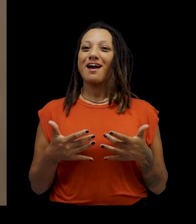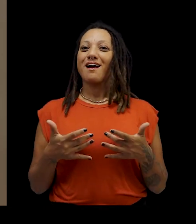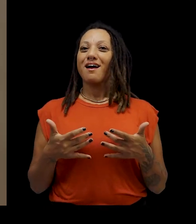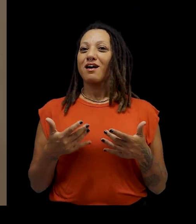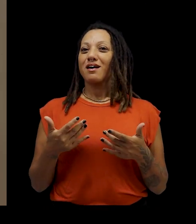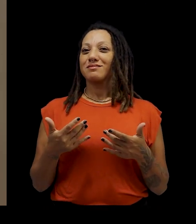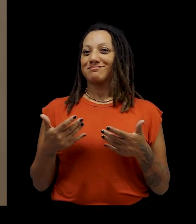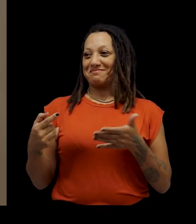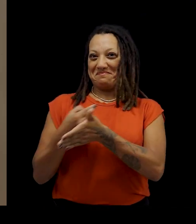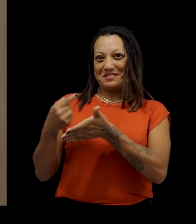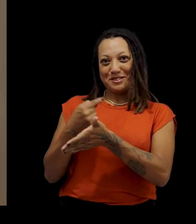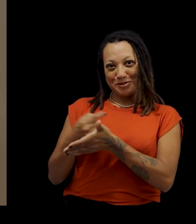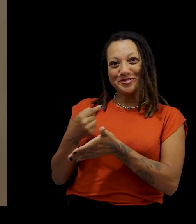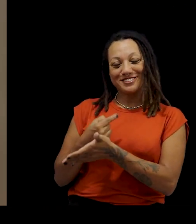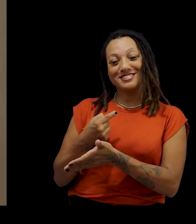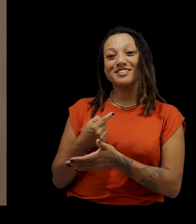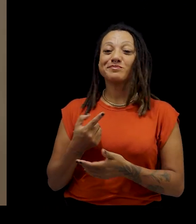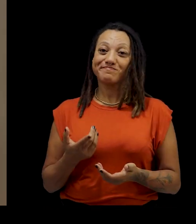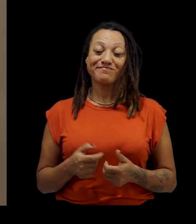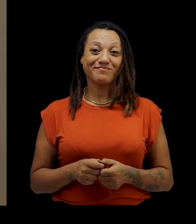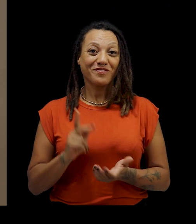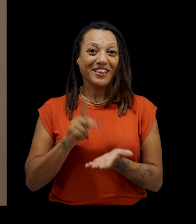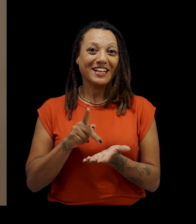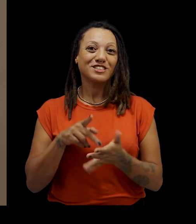então falar um pouco dessas coisas que você me perguntou,